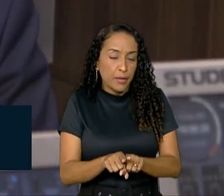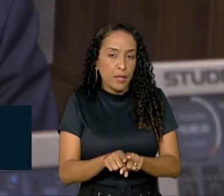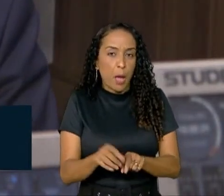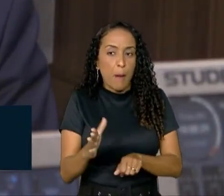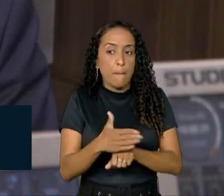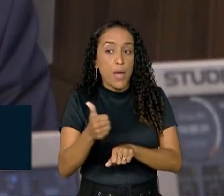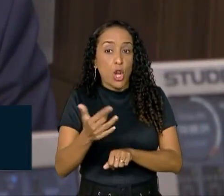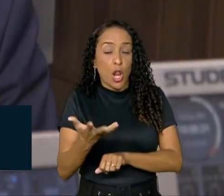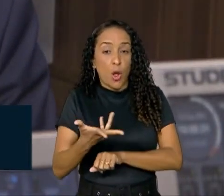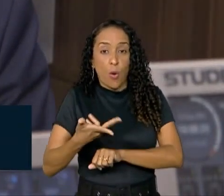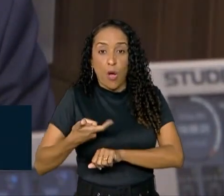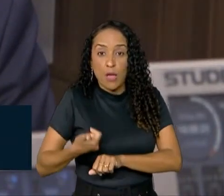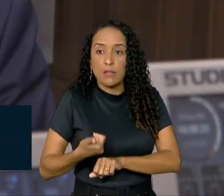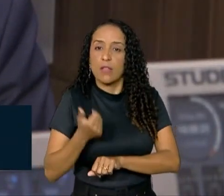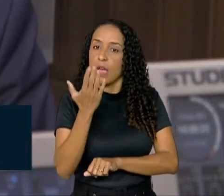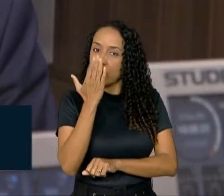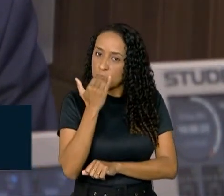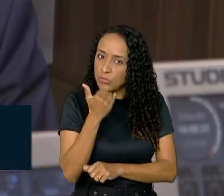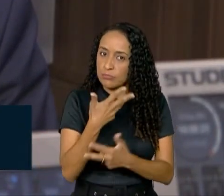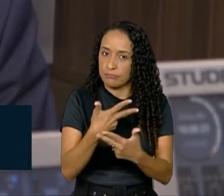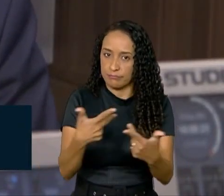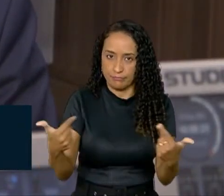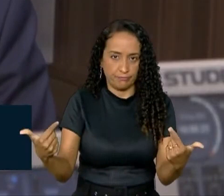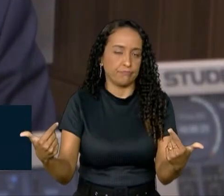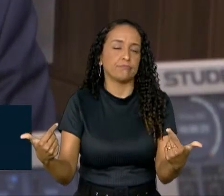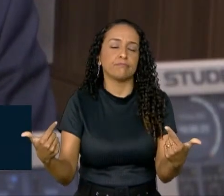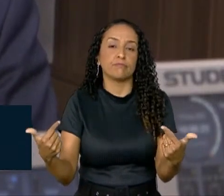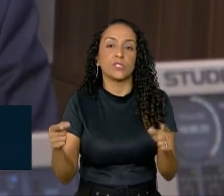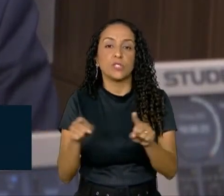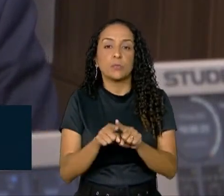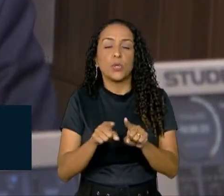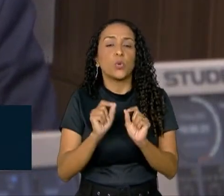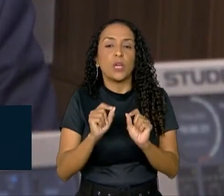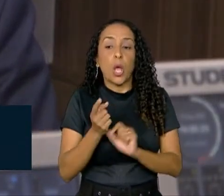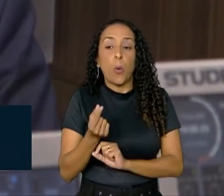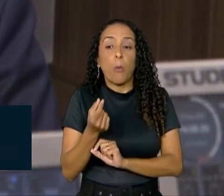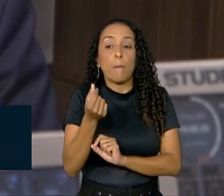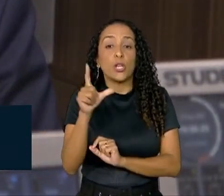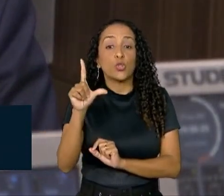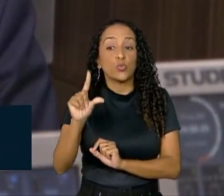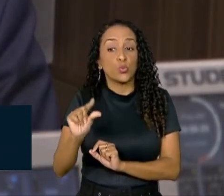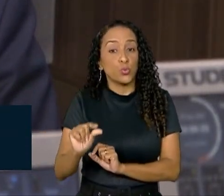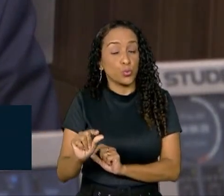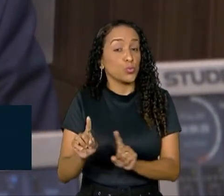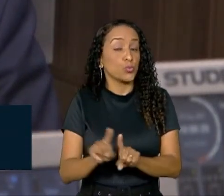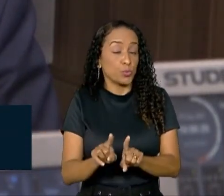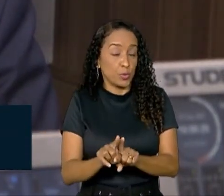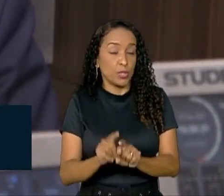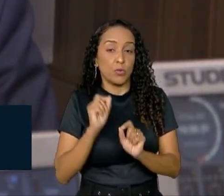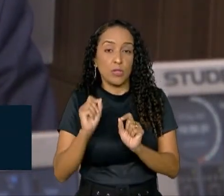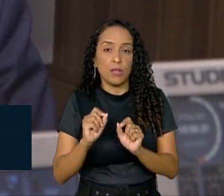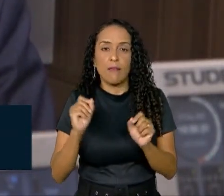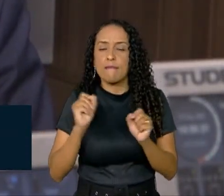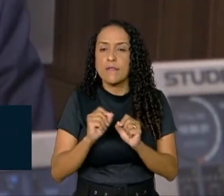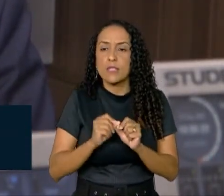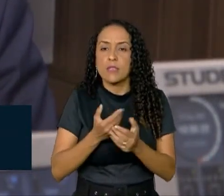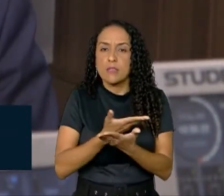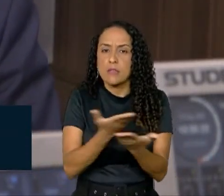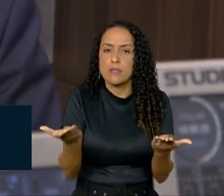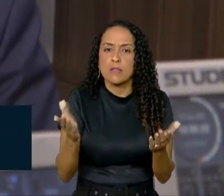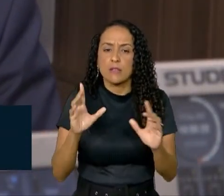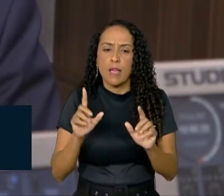melhorar a qualidade desses alimentos, diminuir o preço deles e fazer com que eles